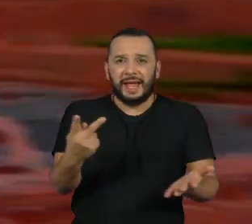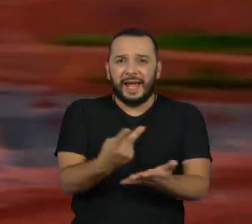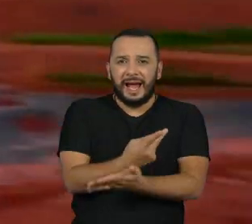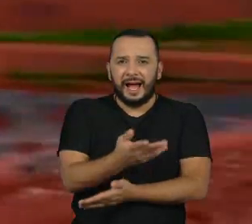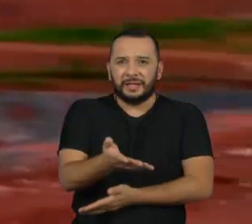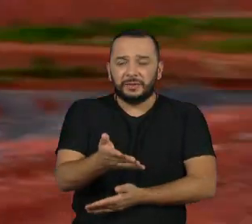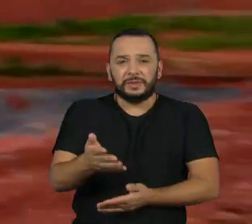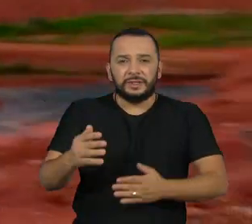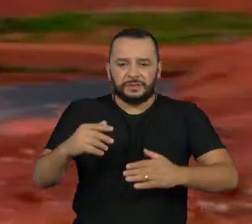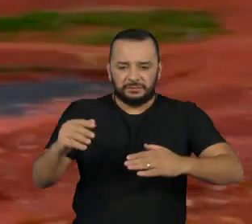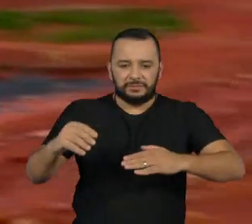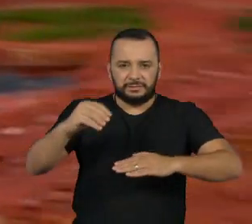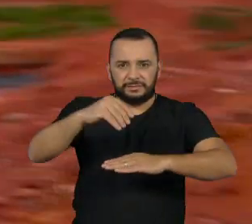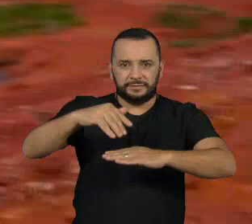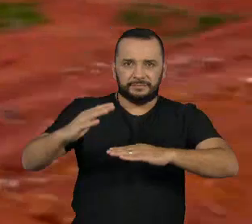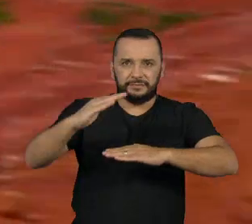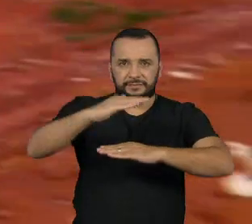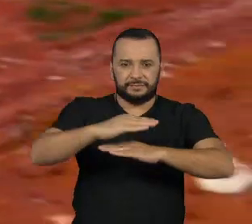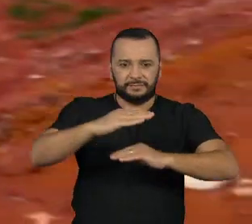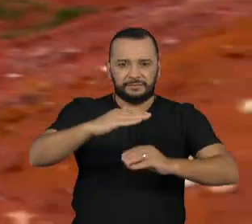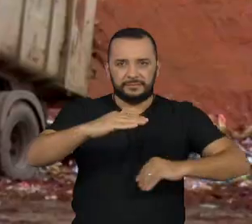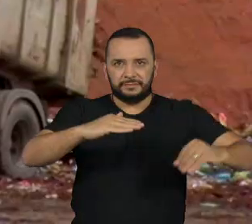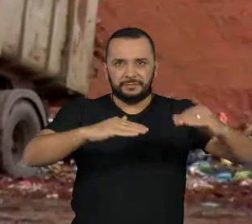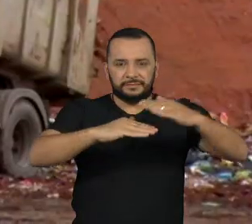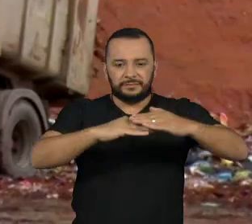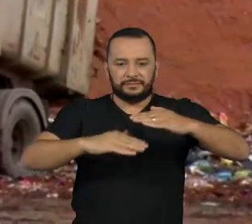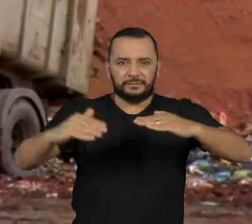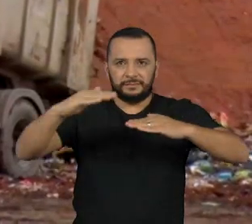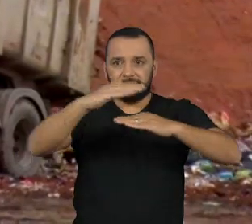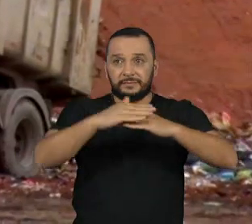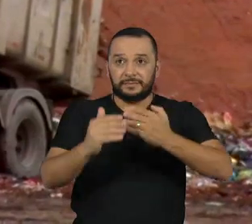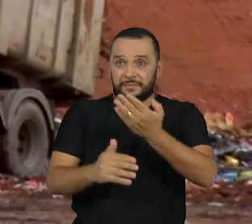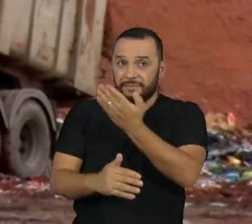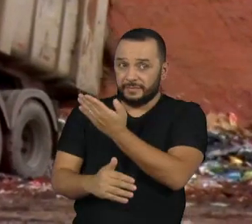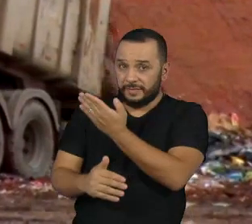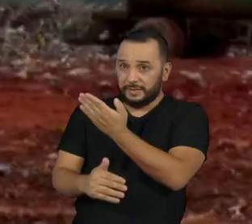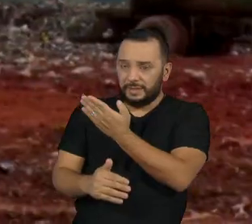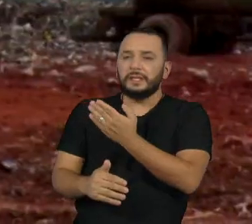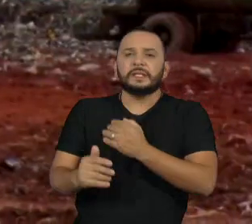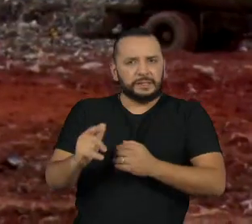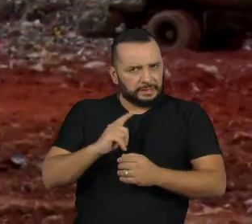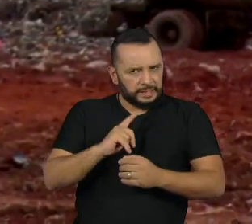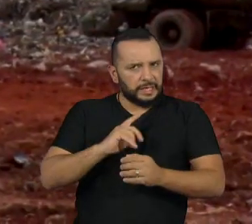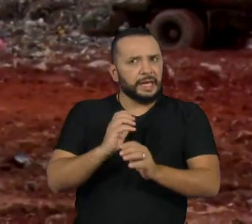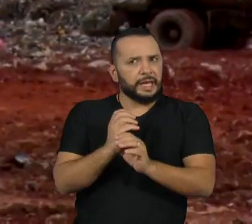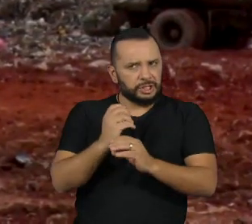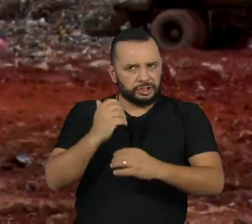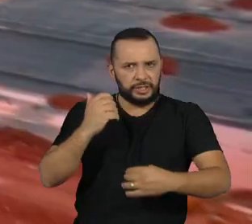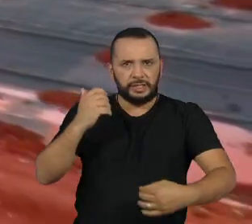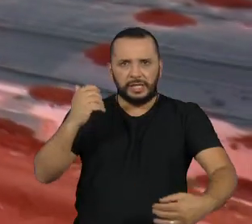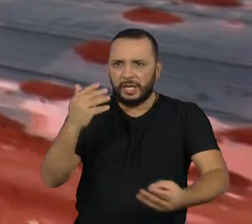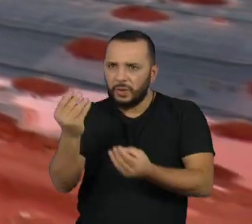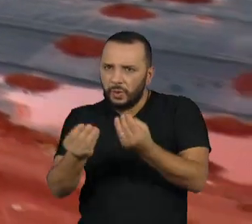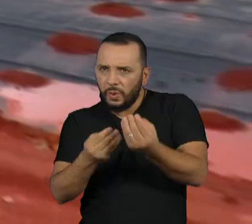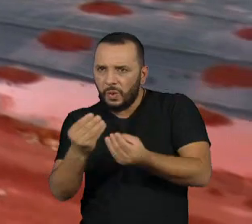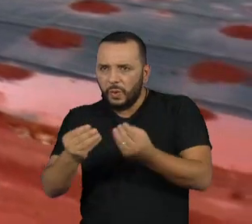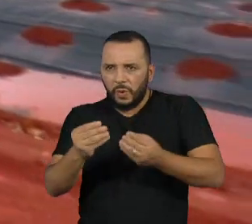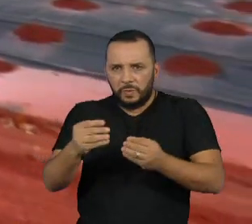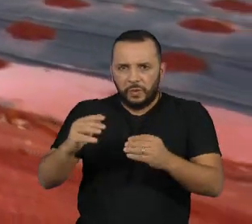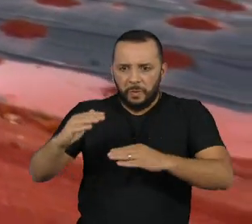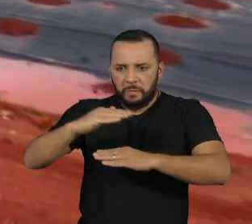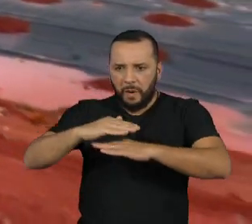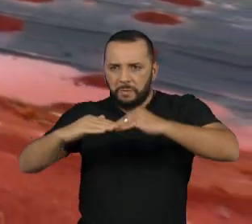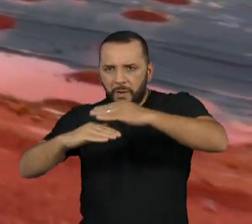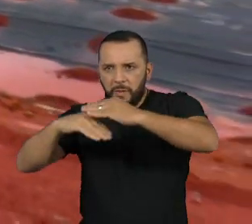aterro sanitário é uma obra de engenharia que conta com proteção contra os lixiviados, né, que a gente